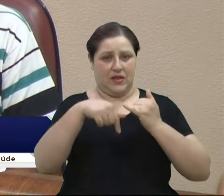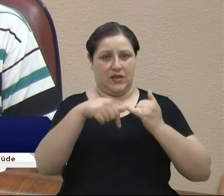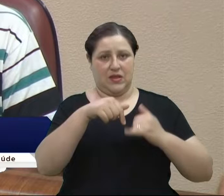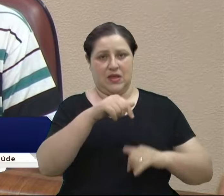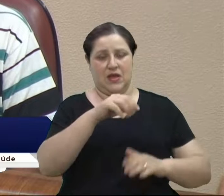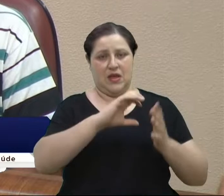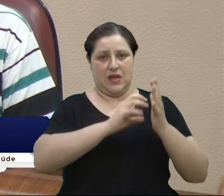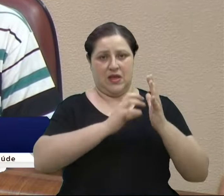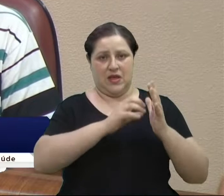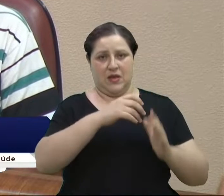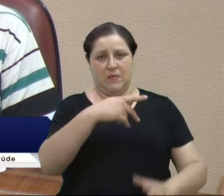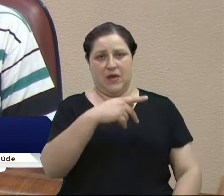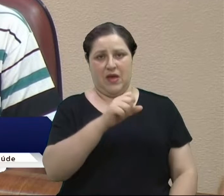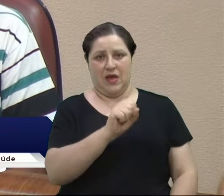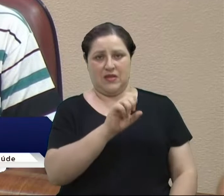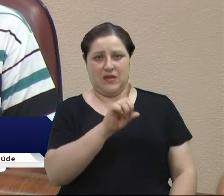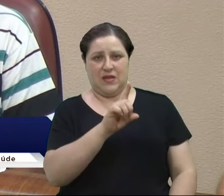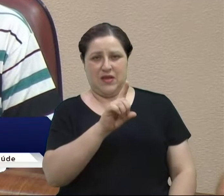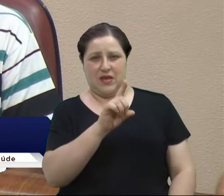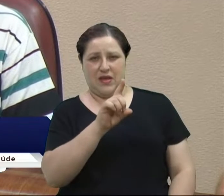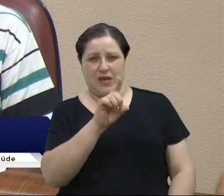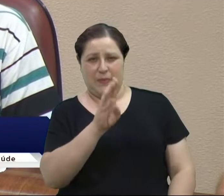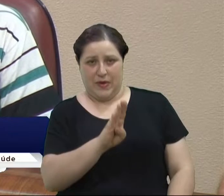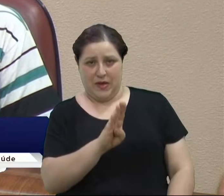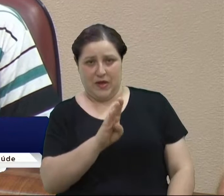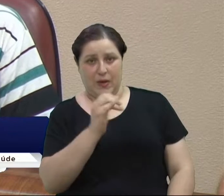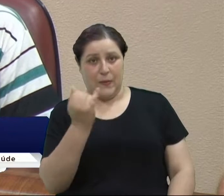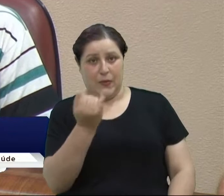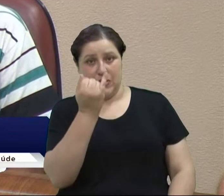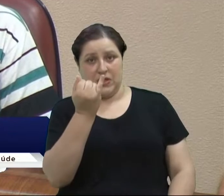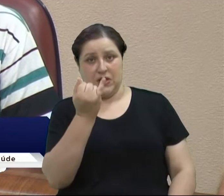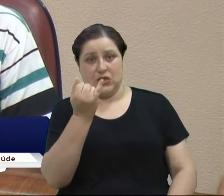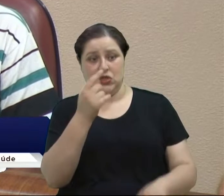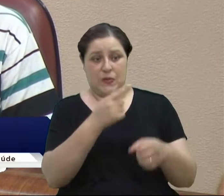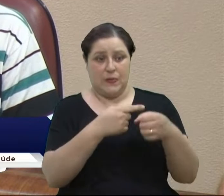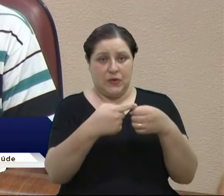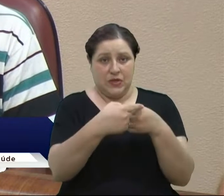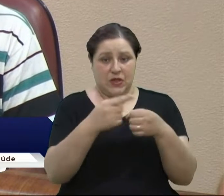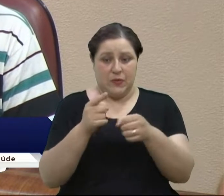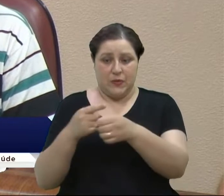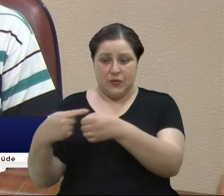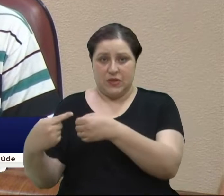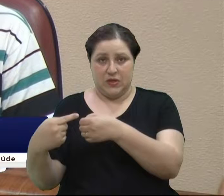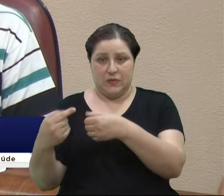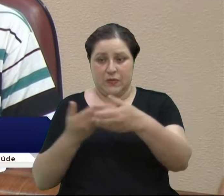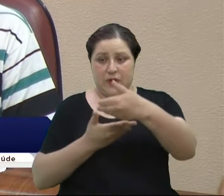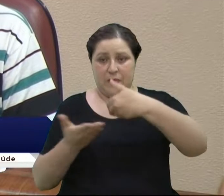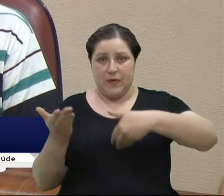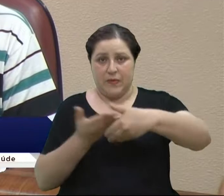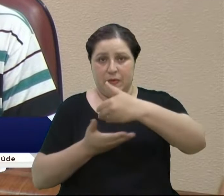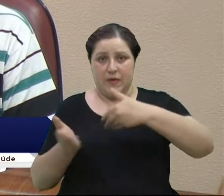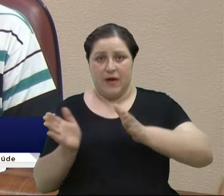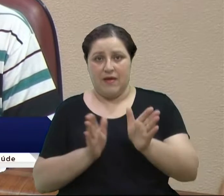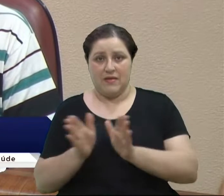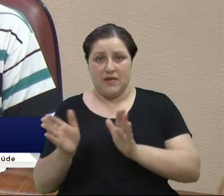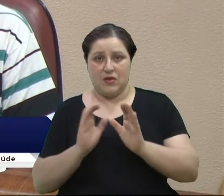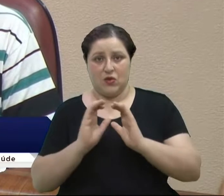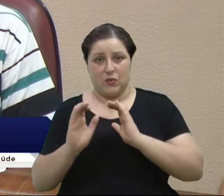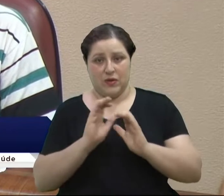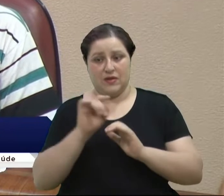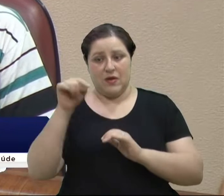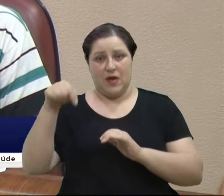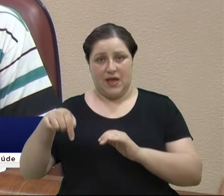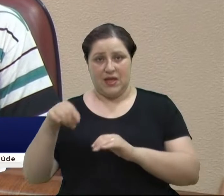Eu acho que é importante esse acesso e comunicação entre os municípios da região, onde está funcionando. Lá, de forma